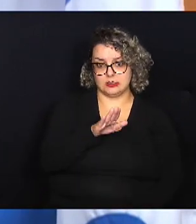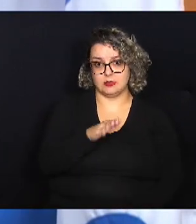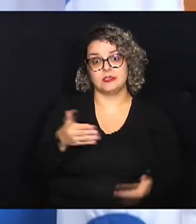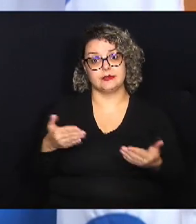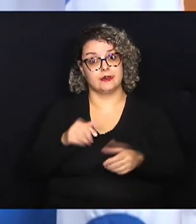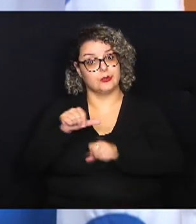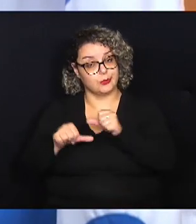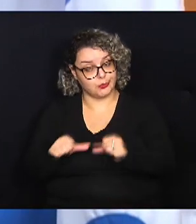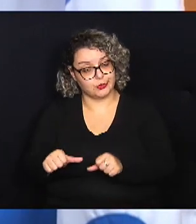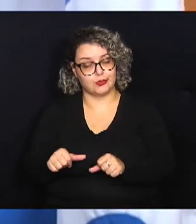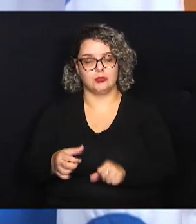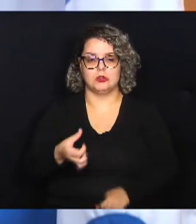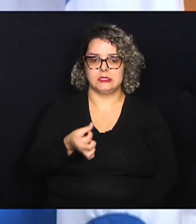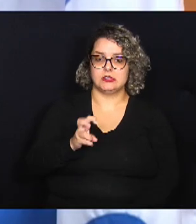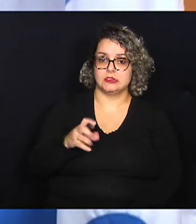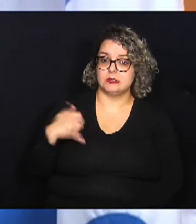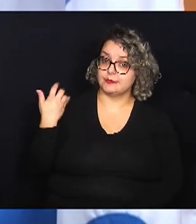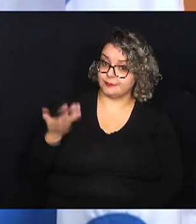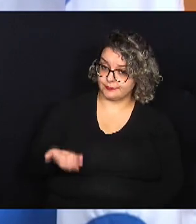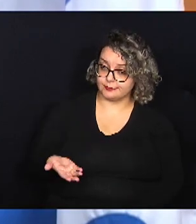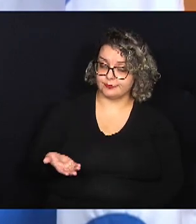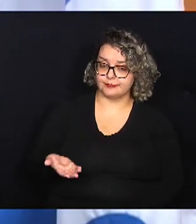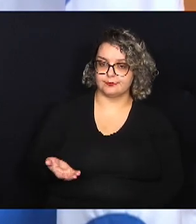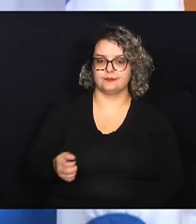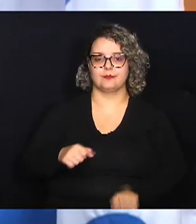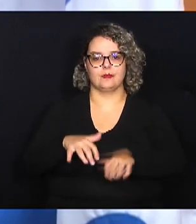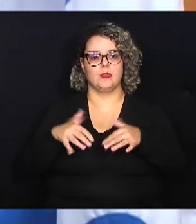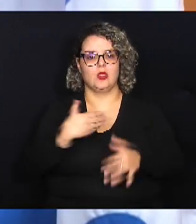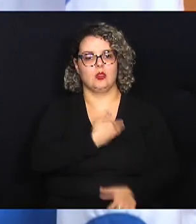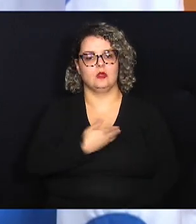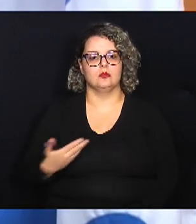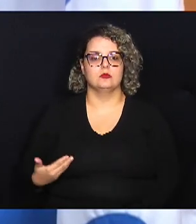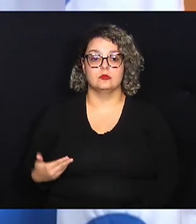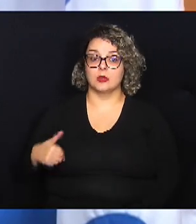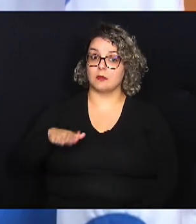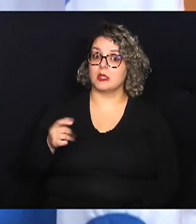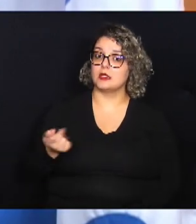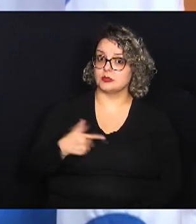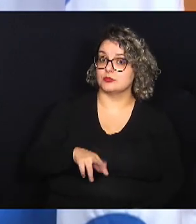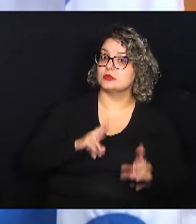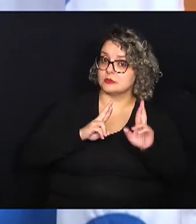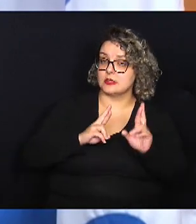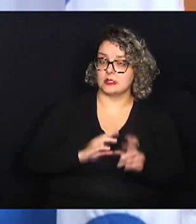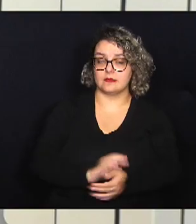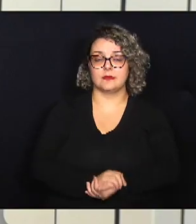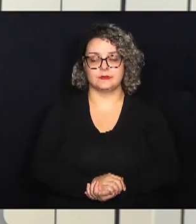65 anos. Então, a audiência pública foi para além daquilo que a gente esperava.